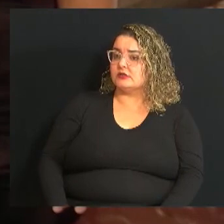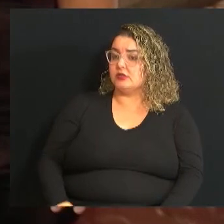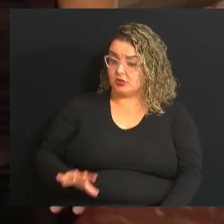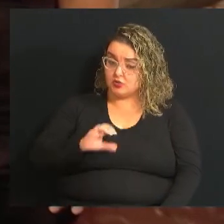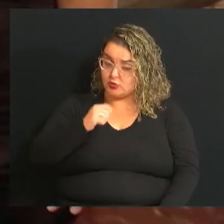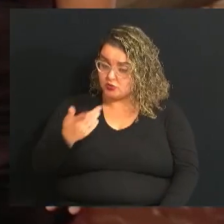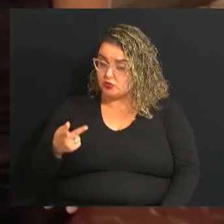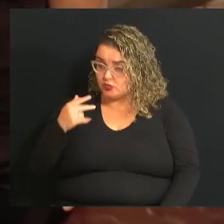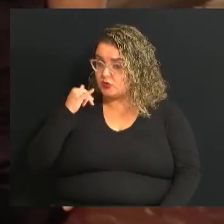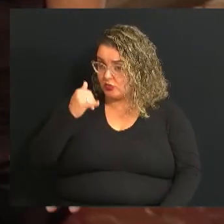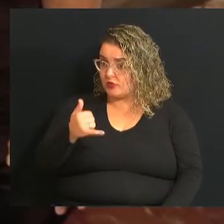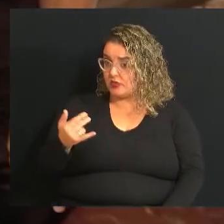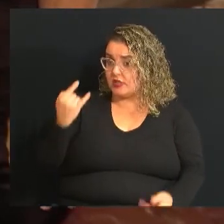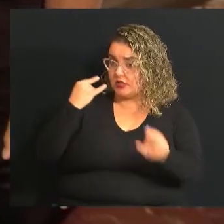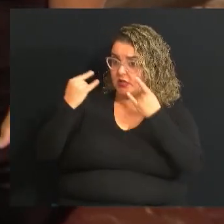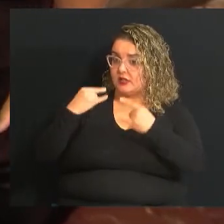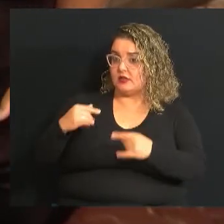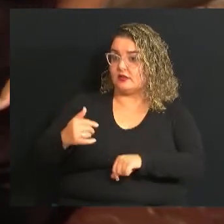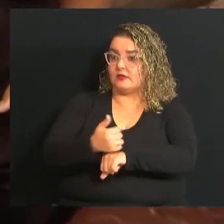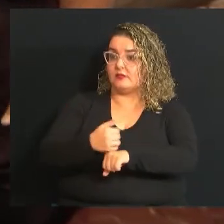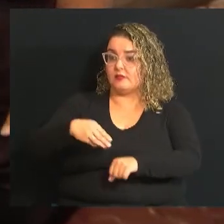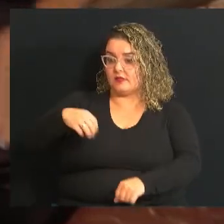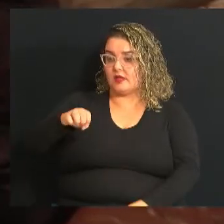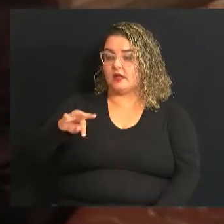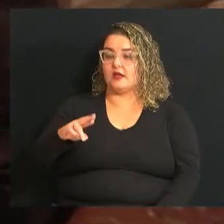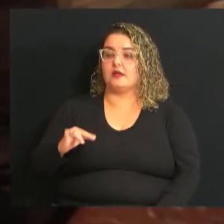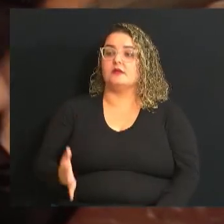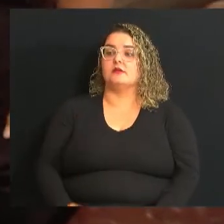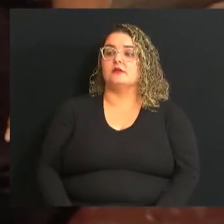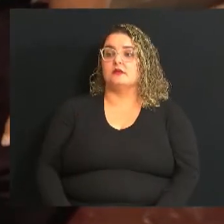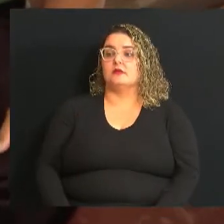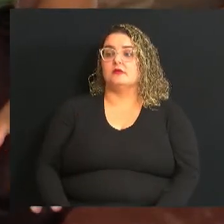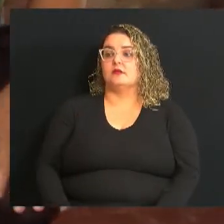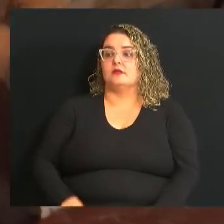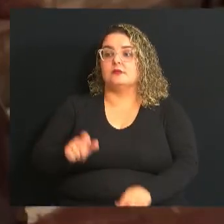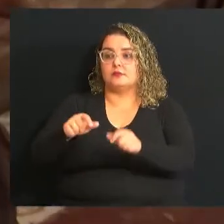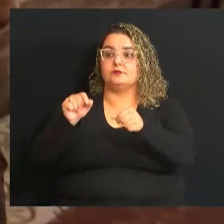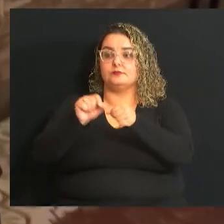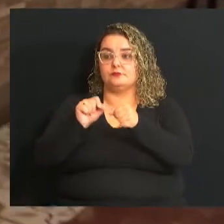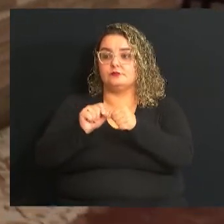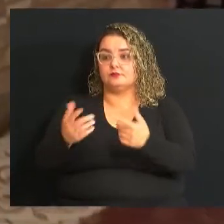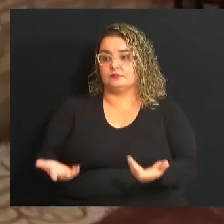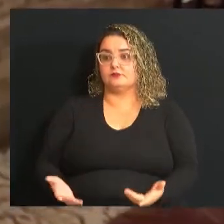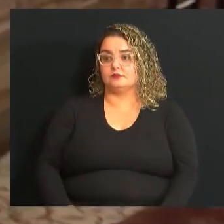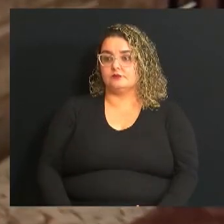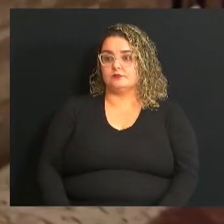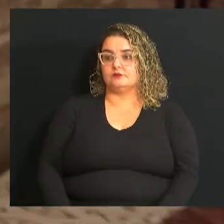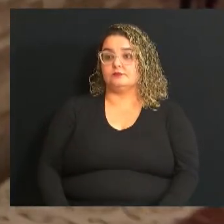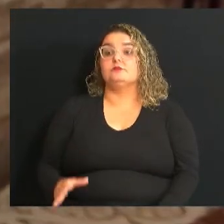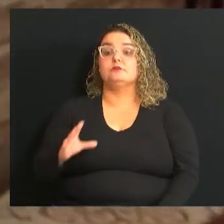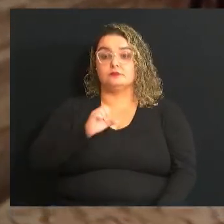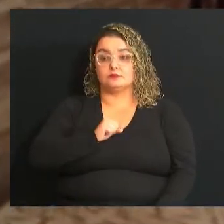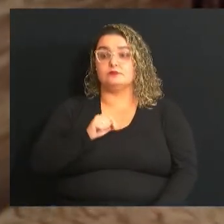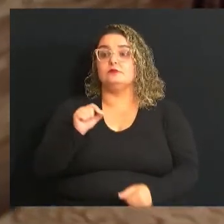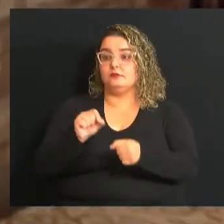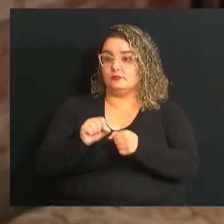ele comprou a passagem aérea para gozar dessa passagem aérea em menos de